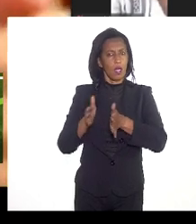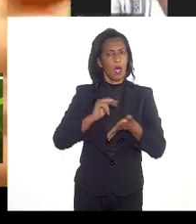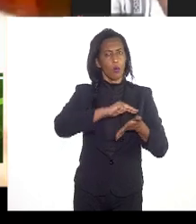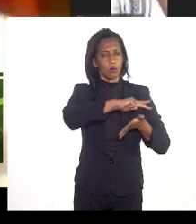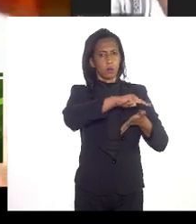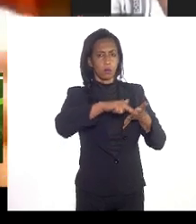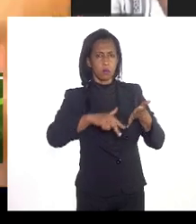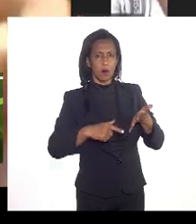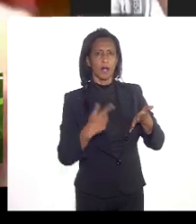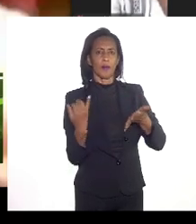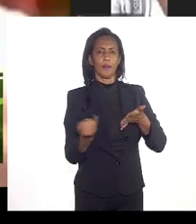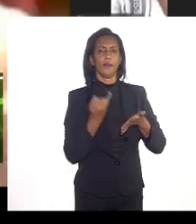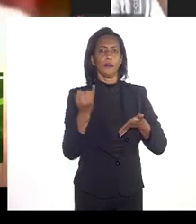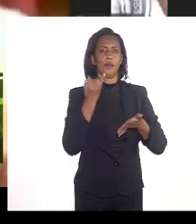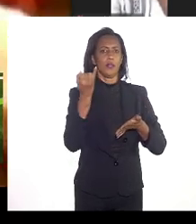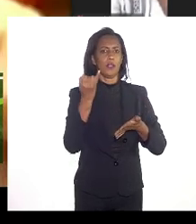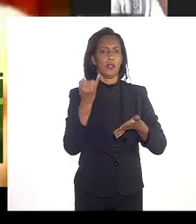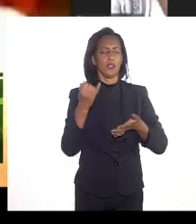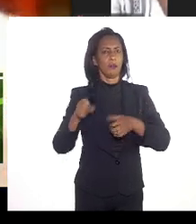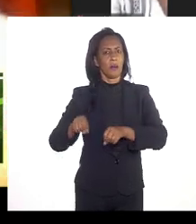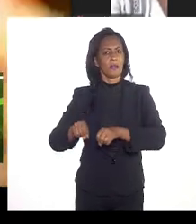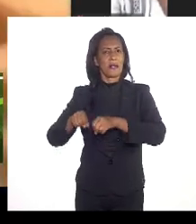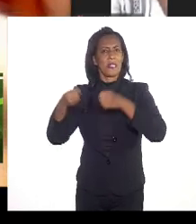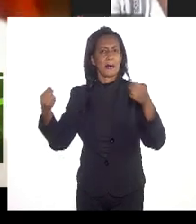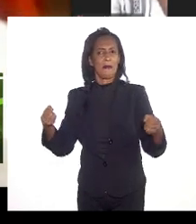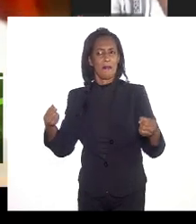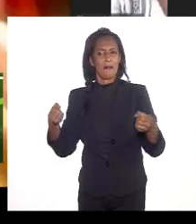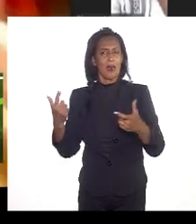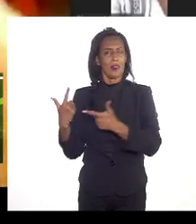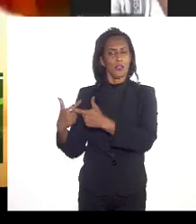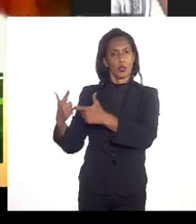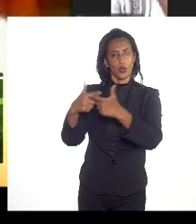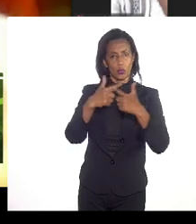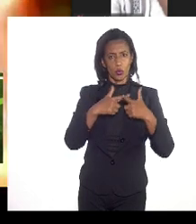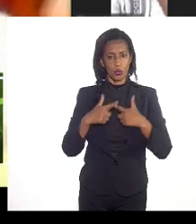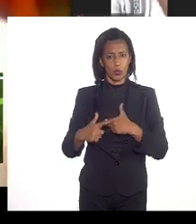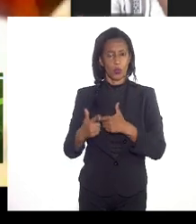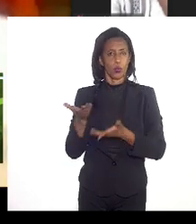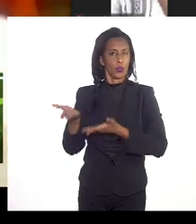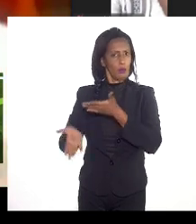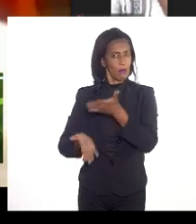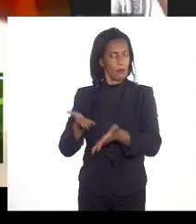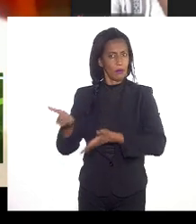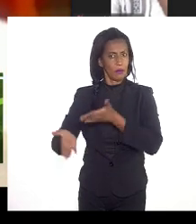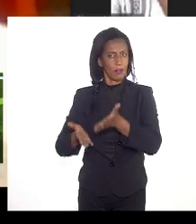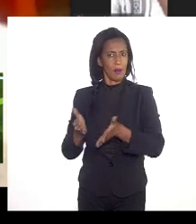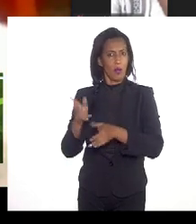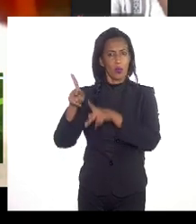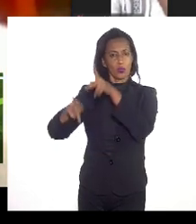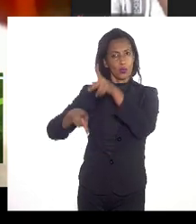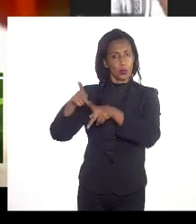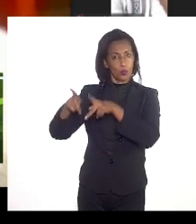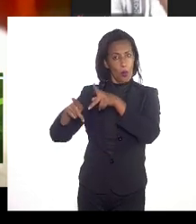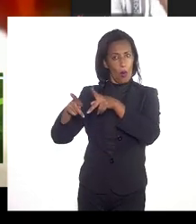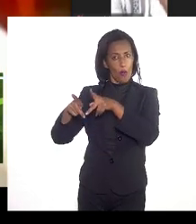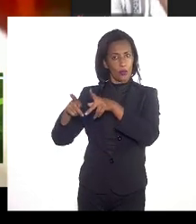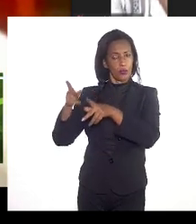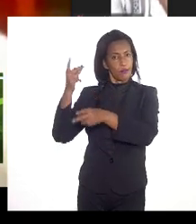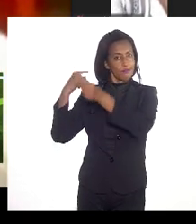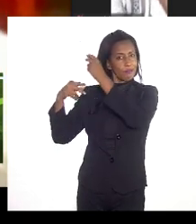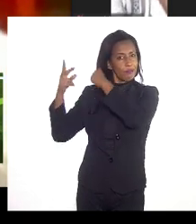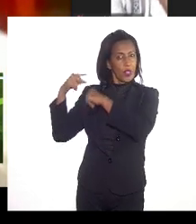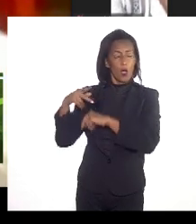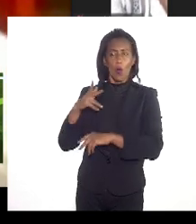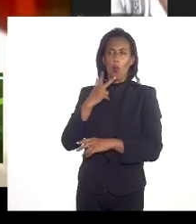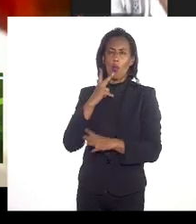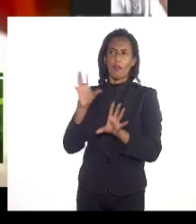muito importantes para a gente quebrar certos essencialismos no tratamento dos povos e comunidades tradicionais. Quando a gente fala em